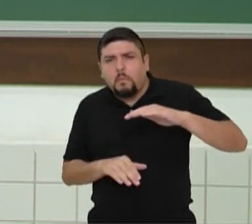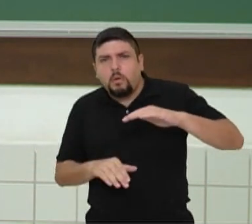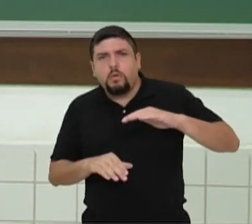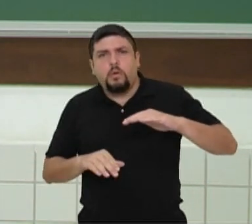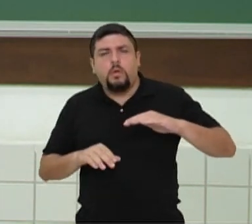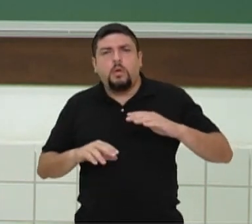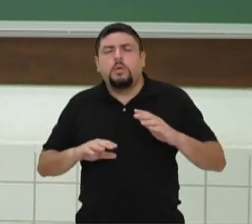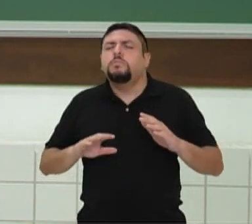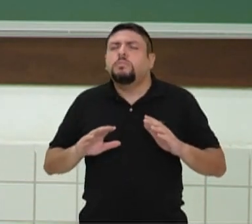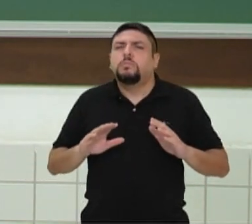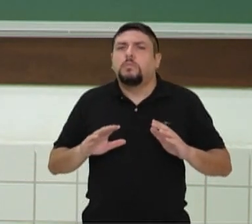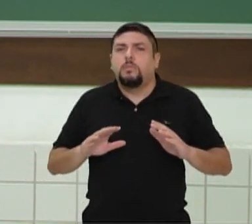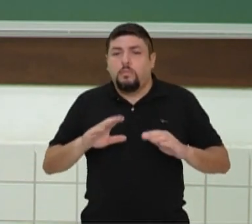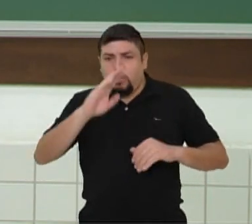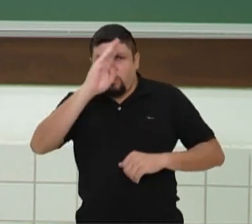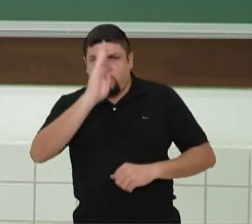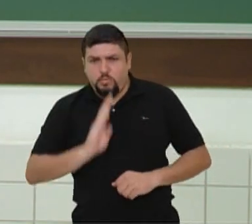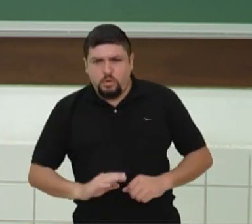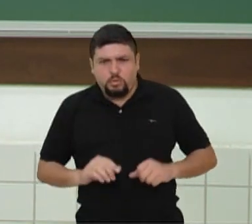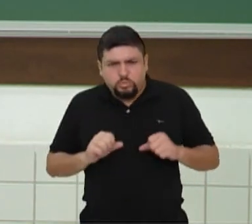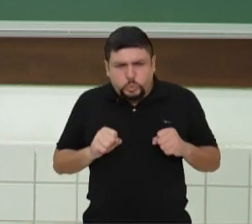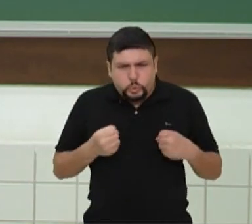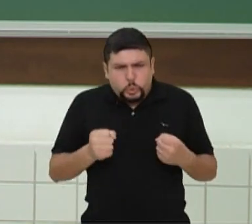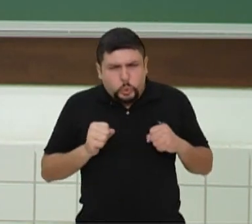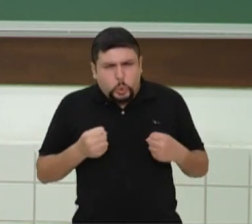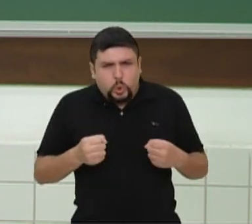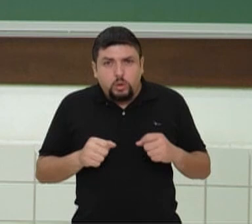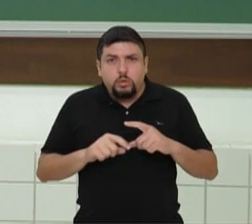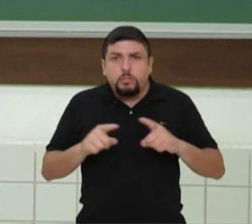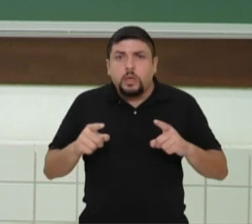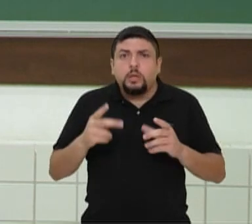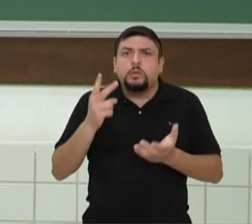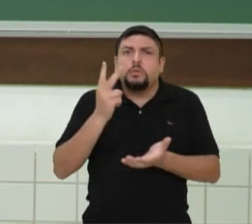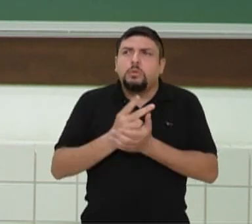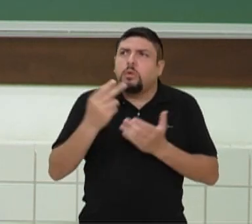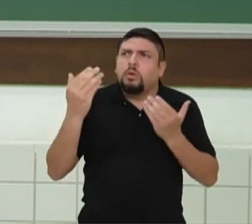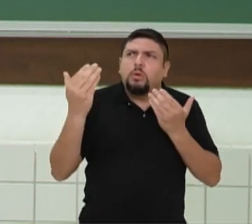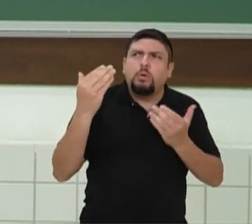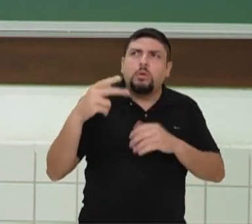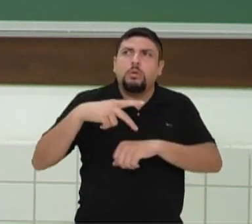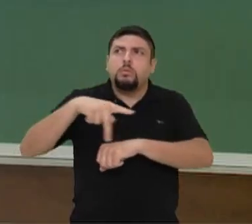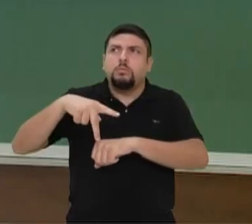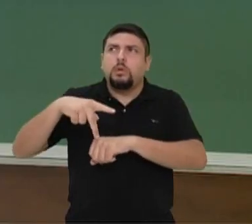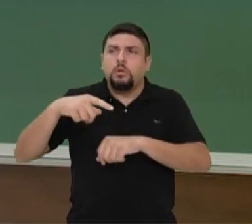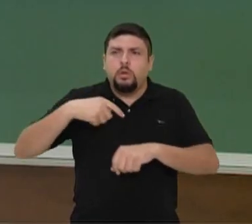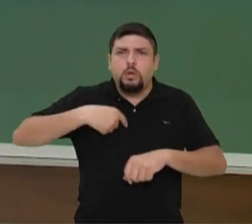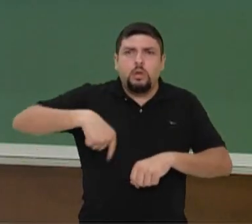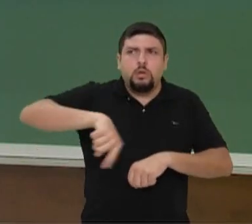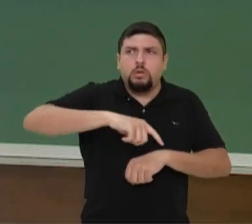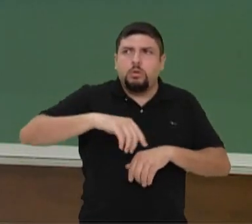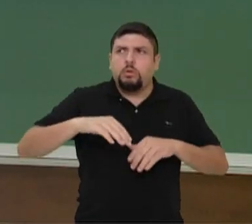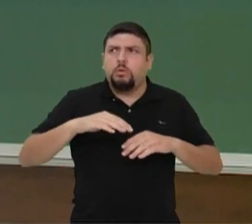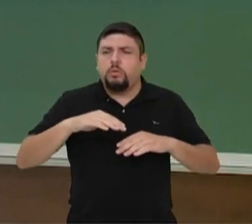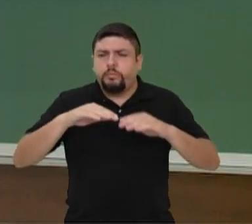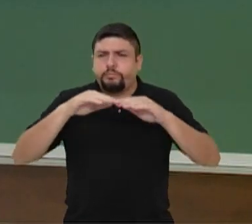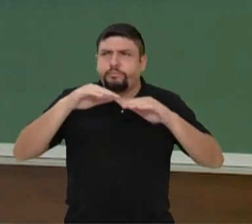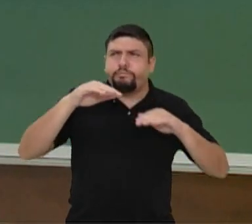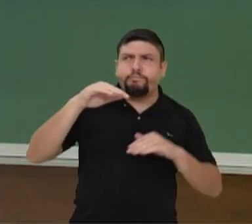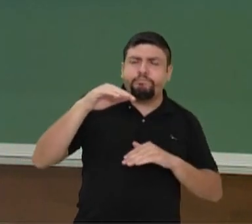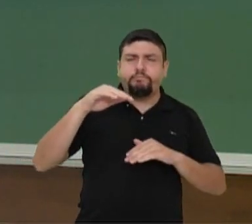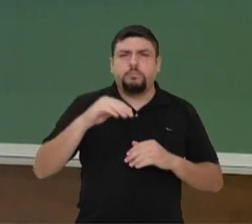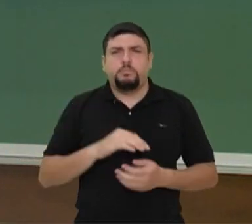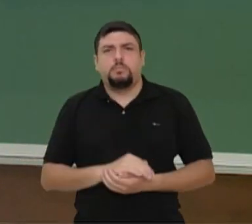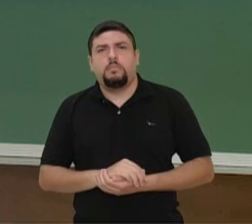a gente se coloca diante do cenário internacional em posição de inferioridade. Muito bem, dois eventos vão marcar isso